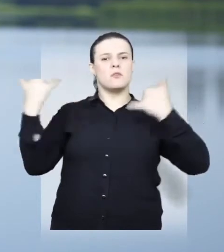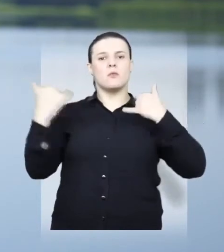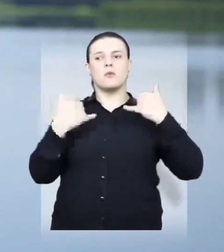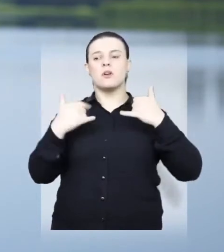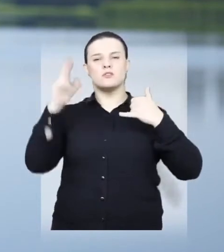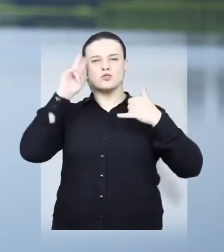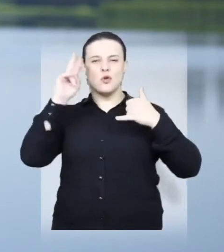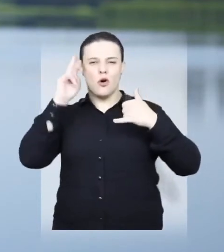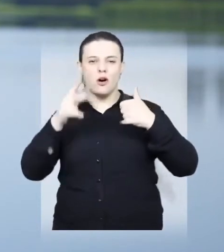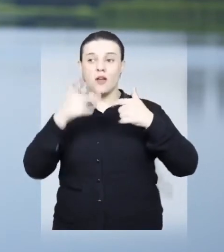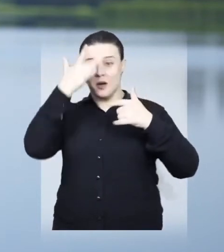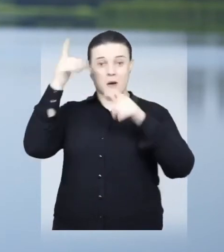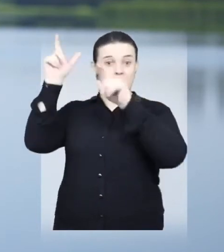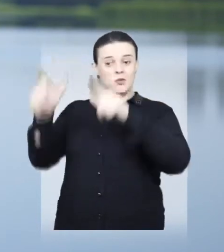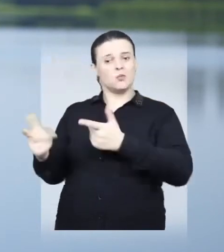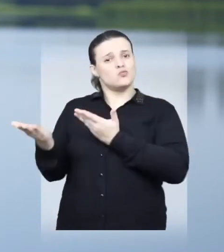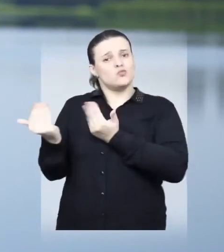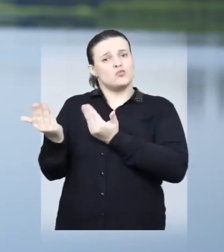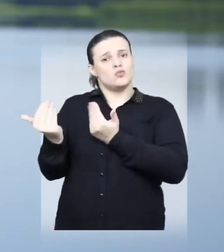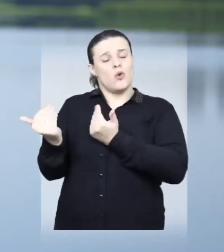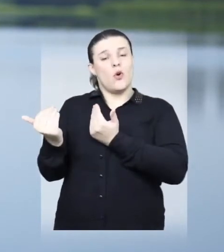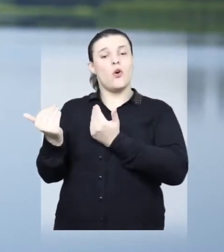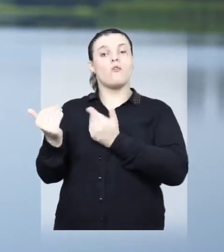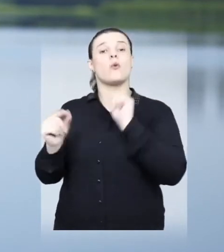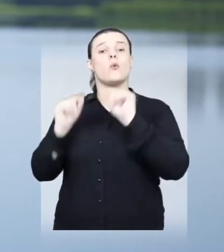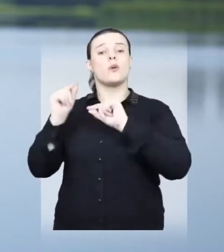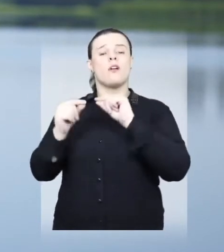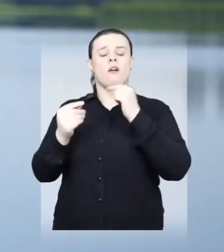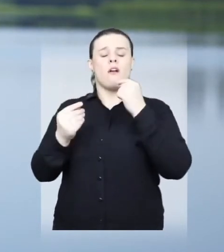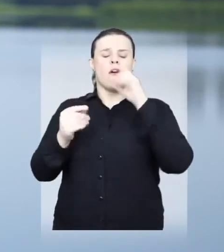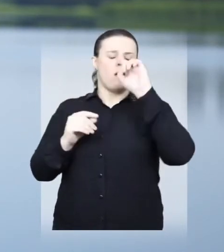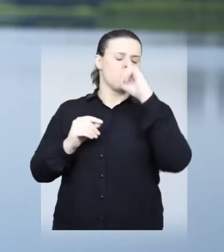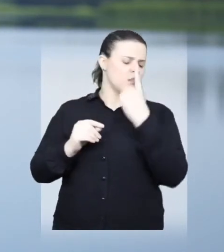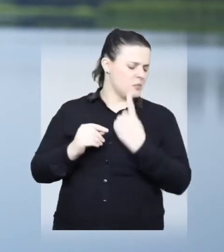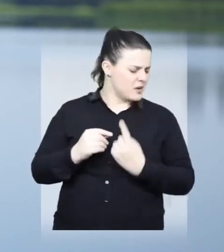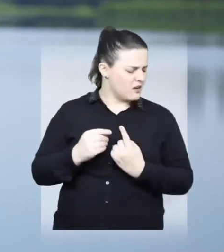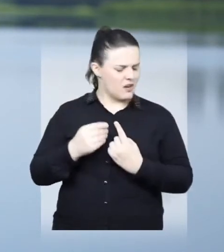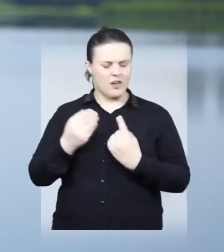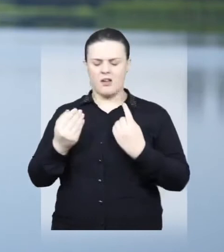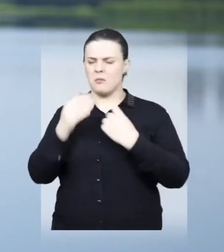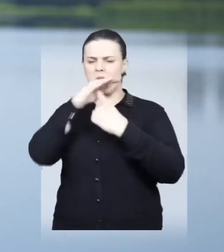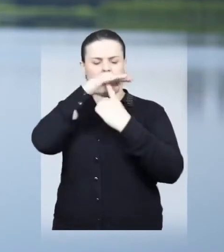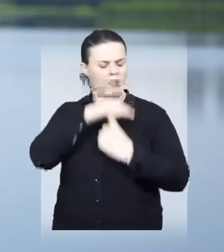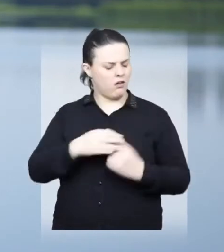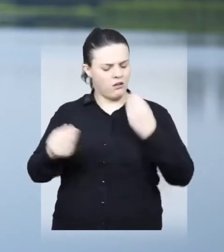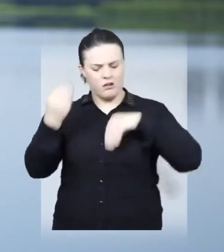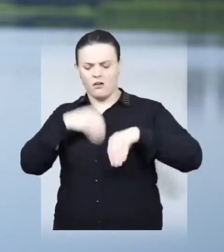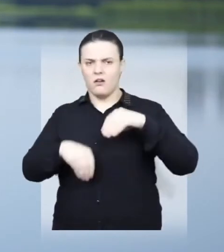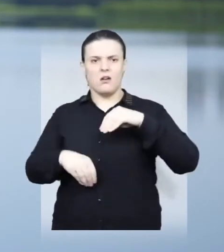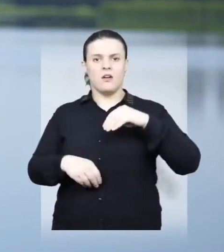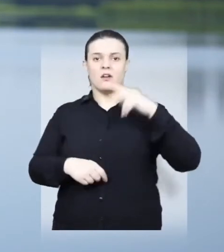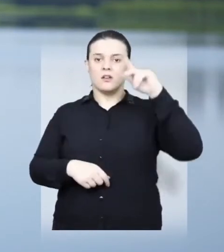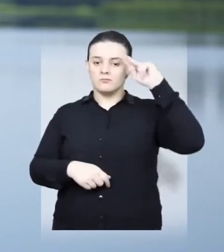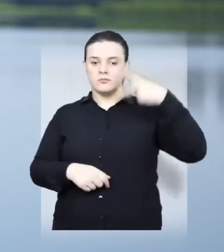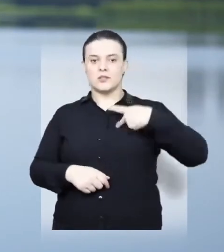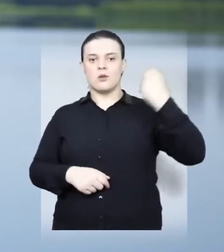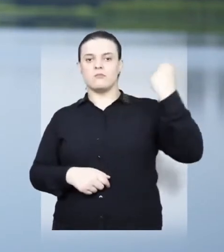histórias de pessoas jovens que se deprimem a tal ponto e que se suicidam.